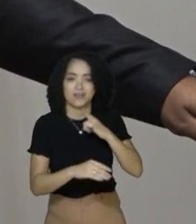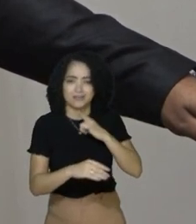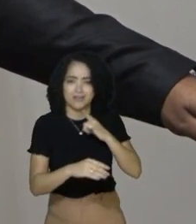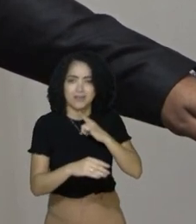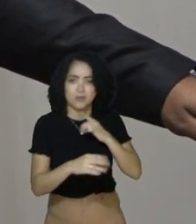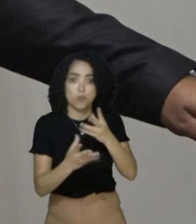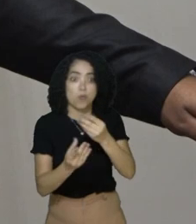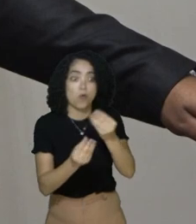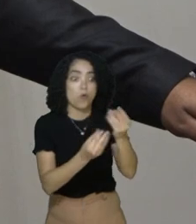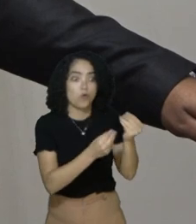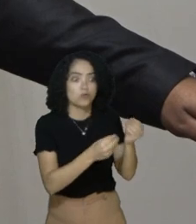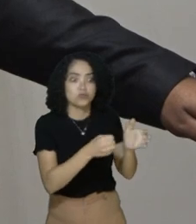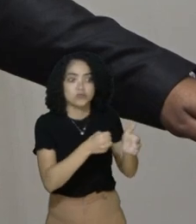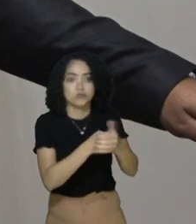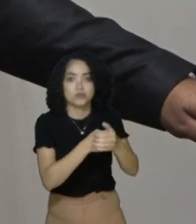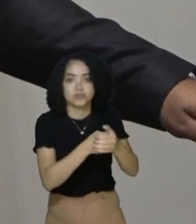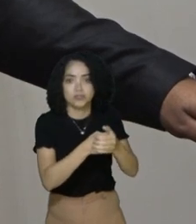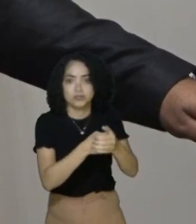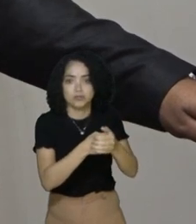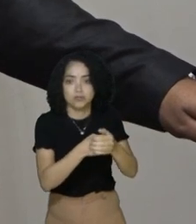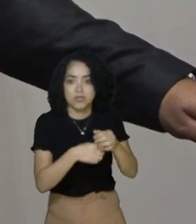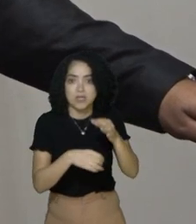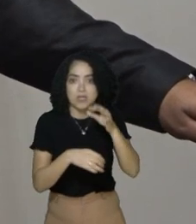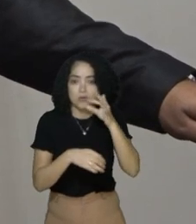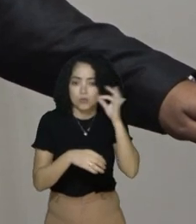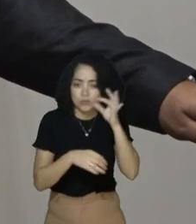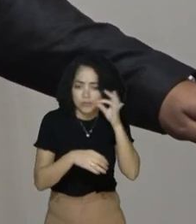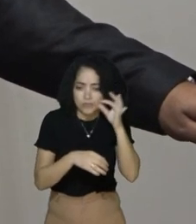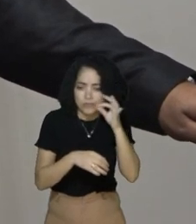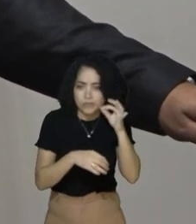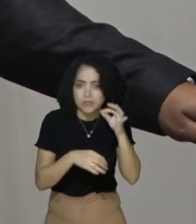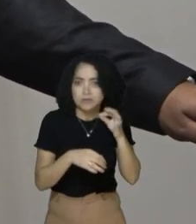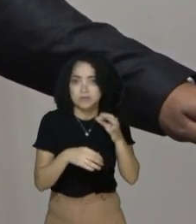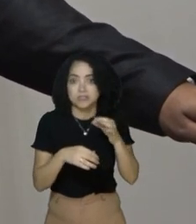formado. Quando você chega a ver um rato, é porque já tem uma ninhada.